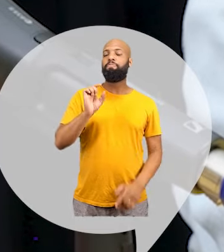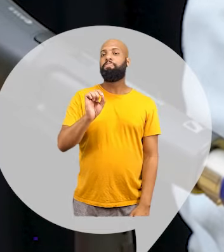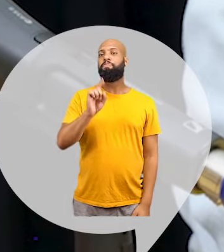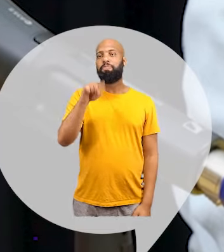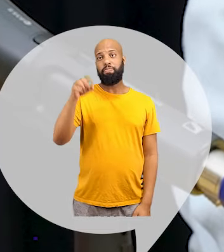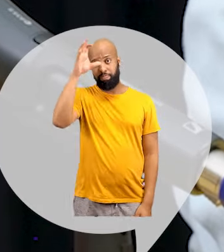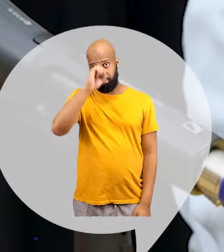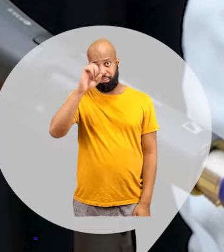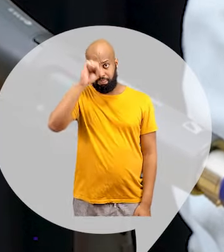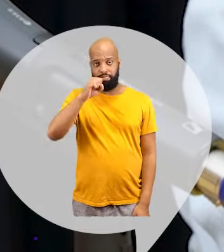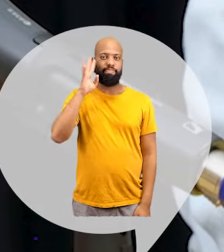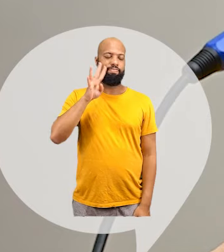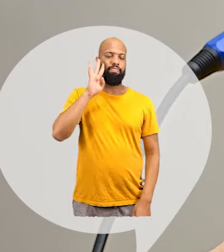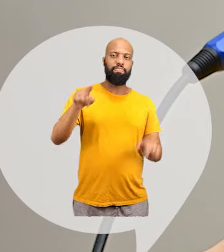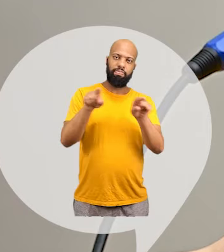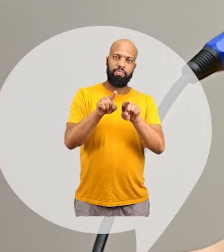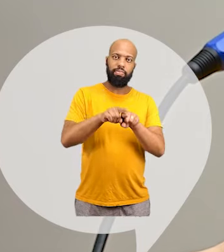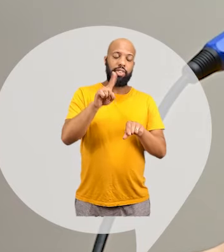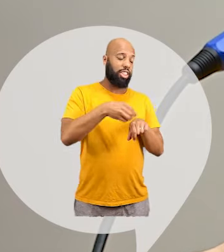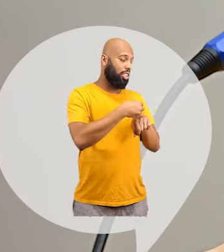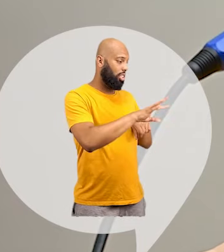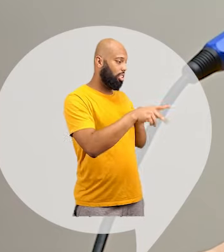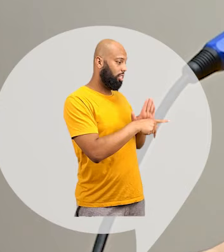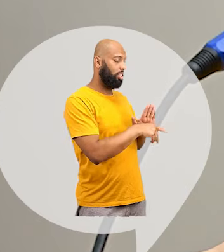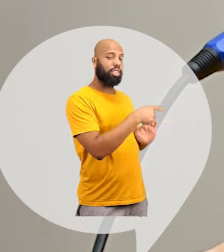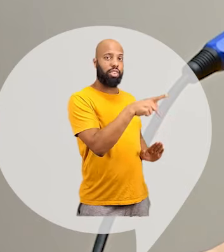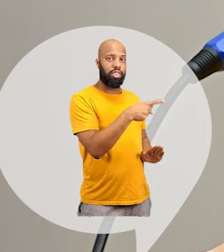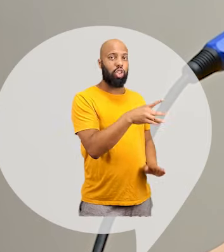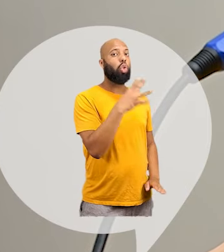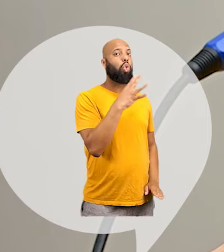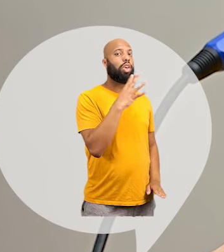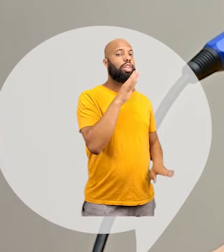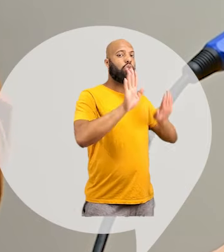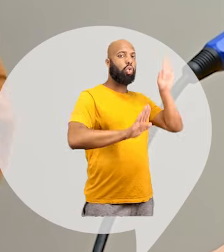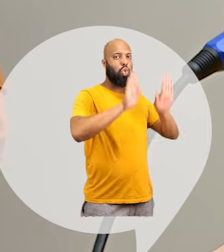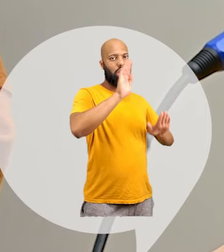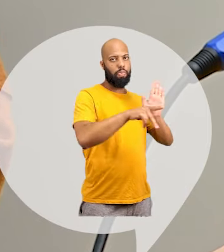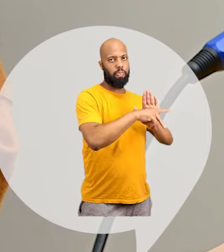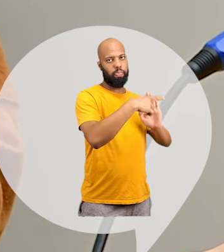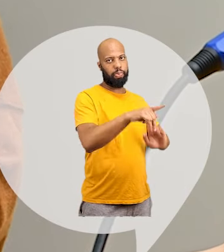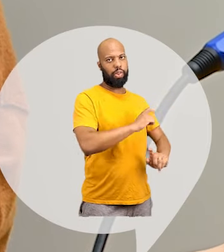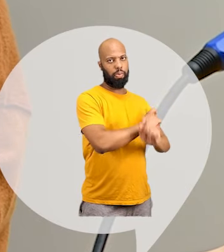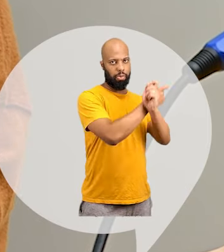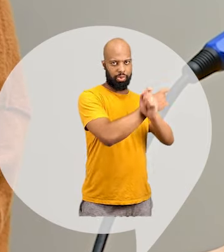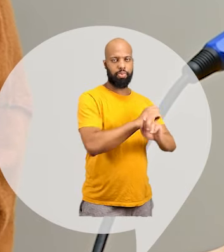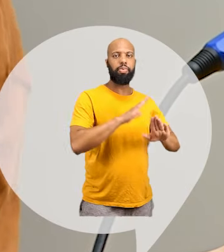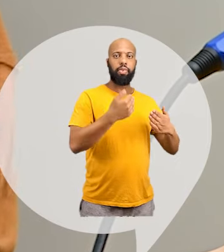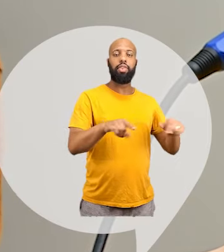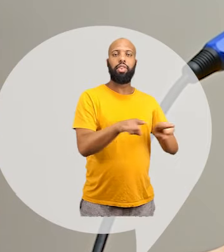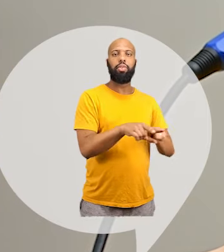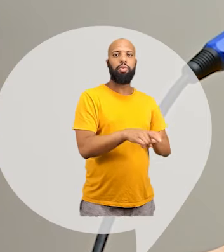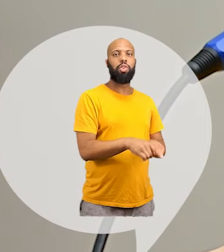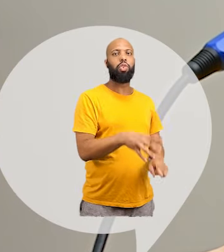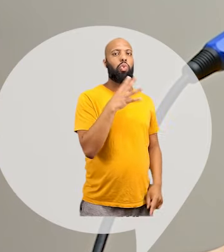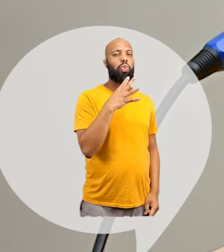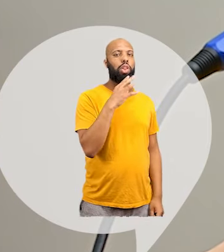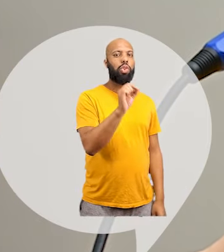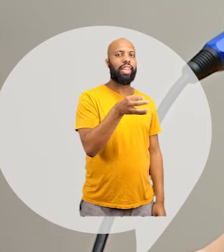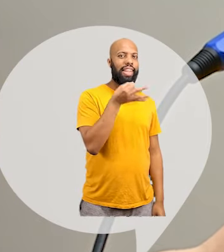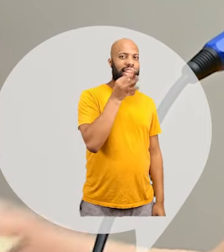um aprendizado bem bacana então a dica da casa é conheço e a minha dica é conhecer o café